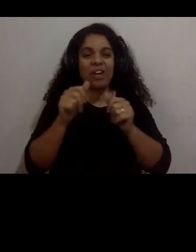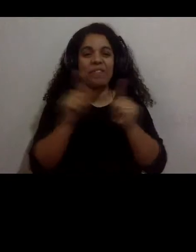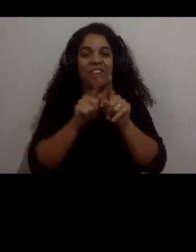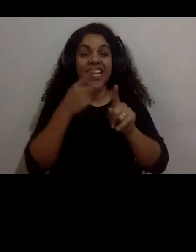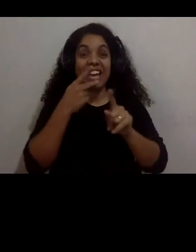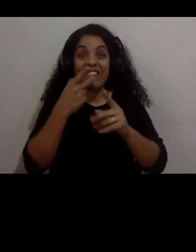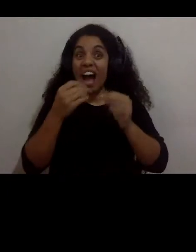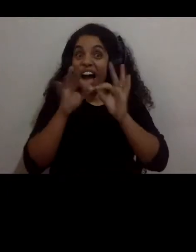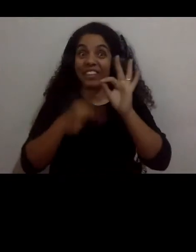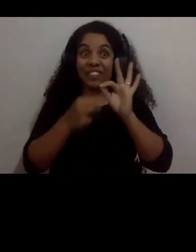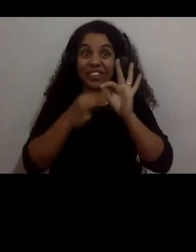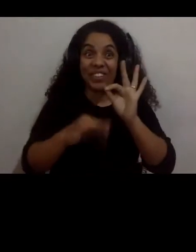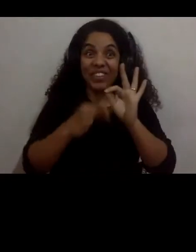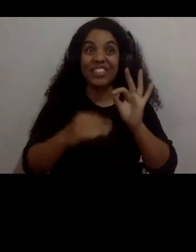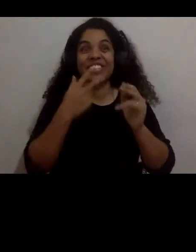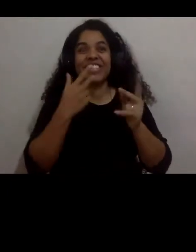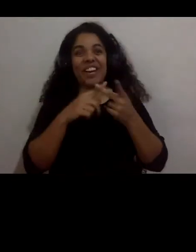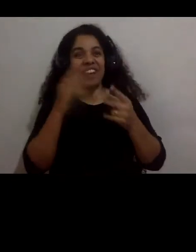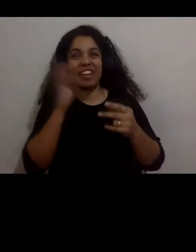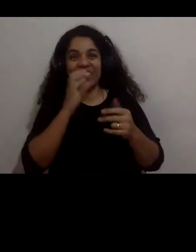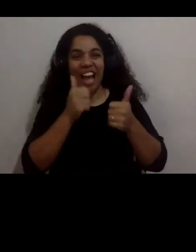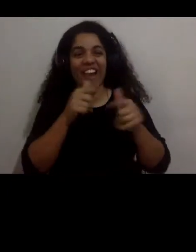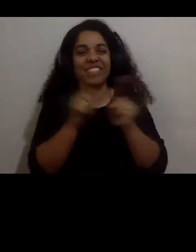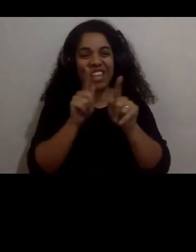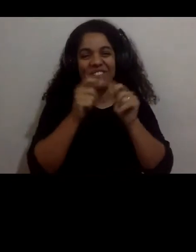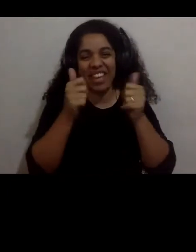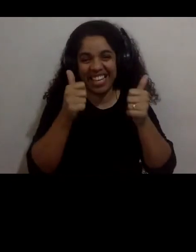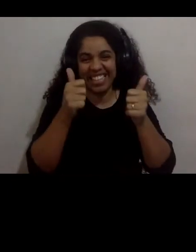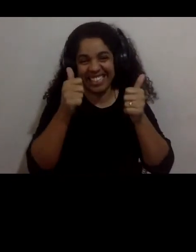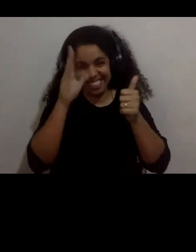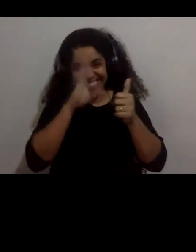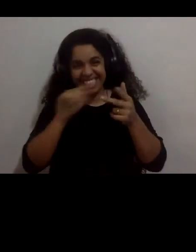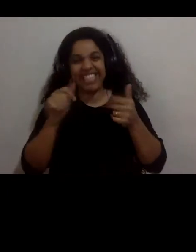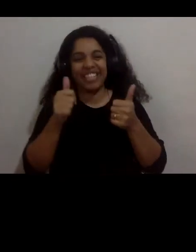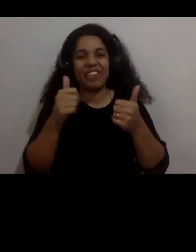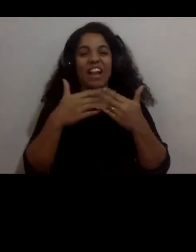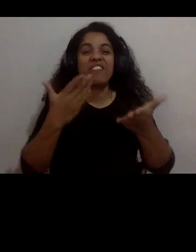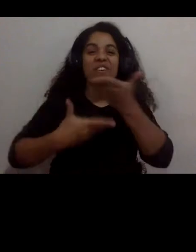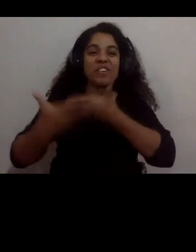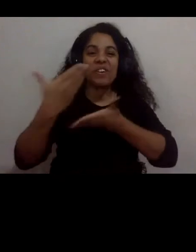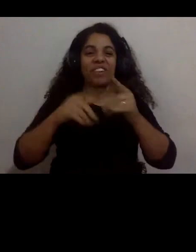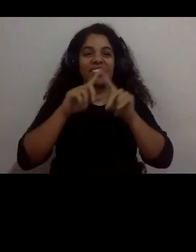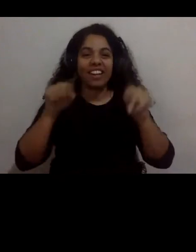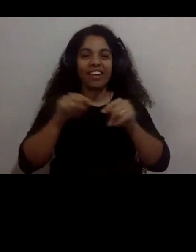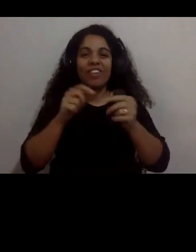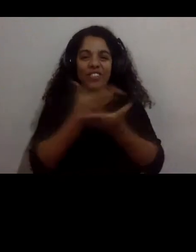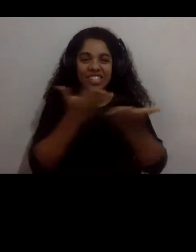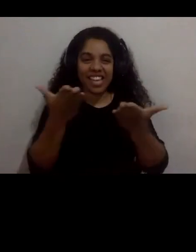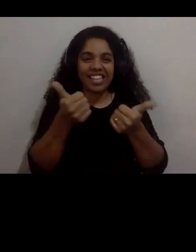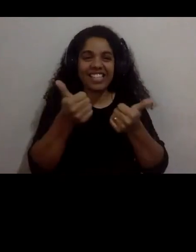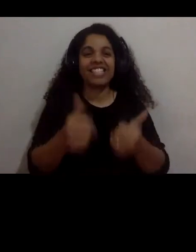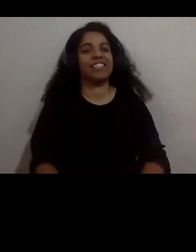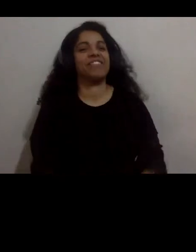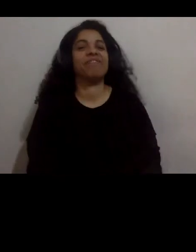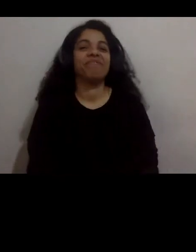falo muito e eu falo muito rápido também. Vamos lá, deixa eu compartilhar aqui com vocês.